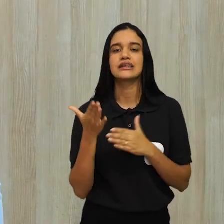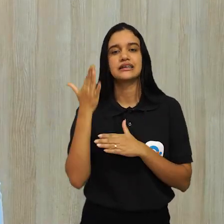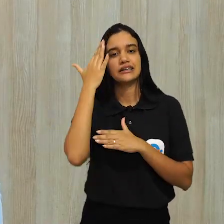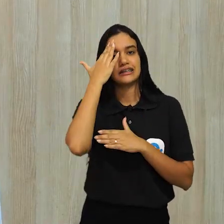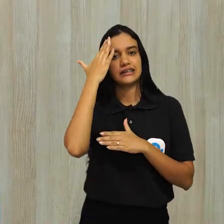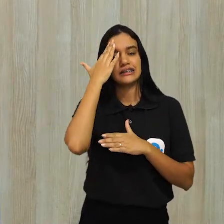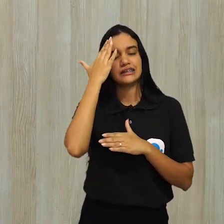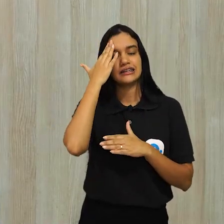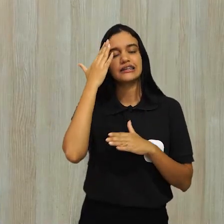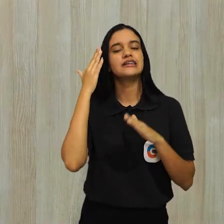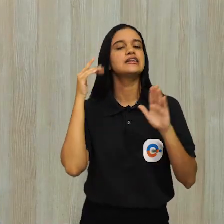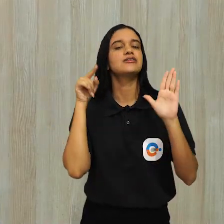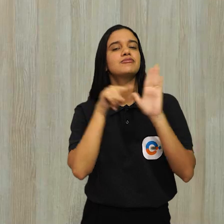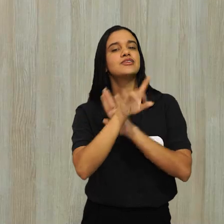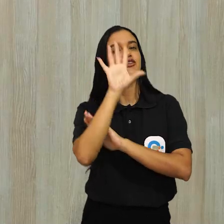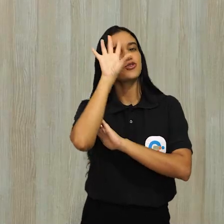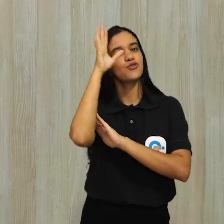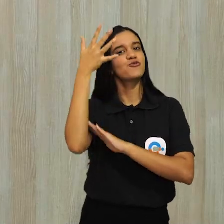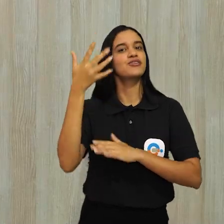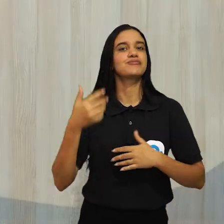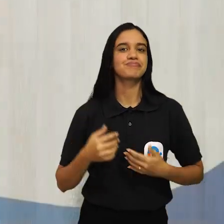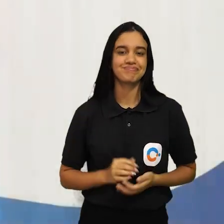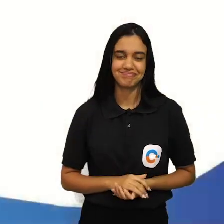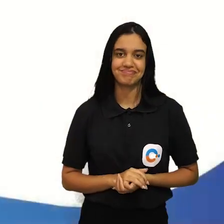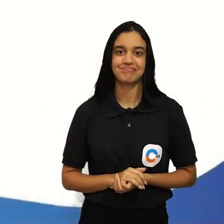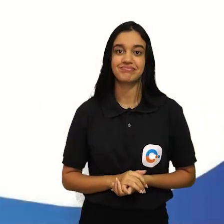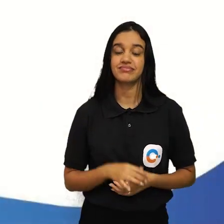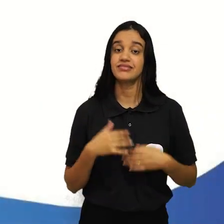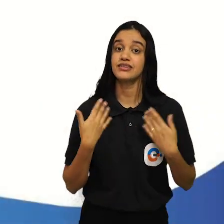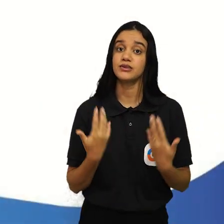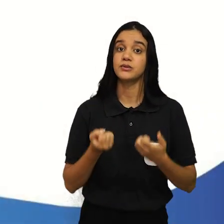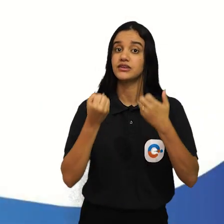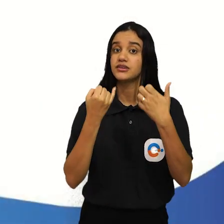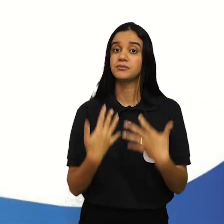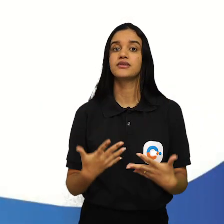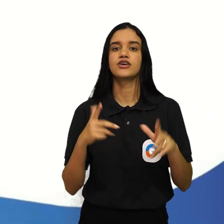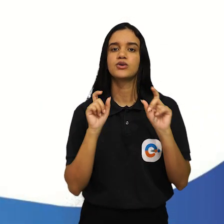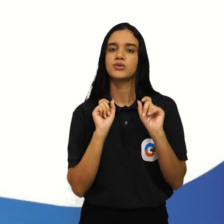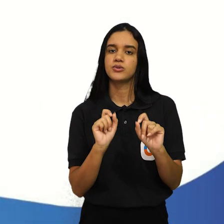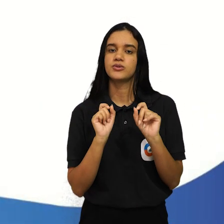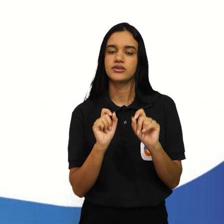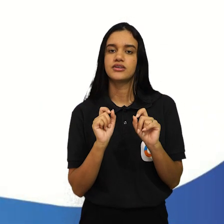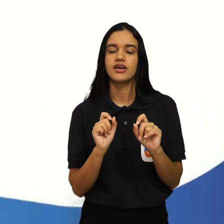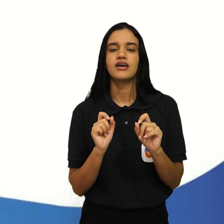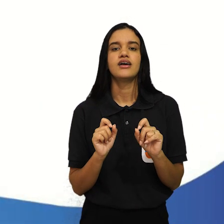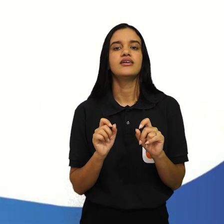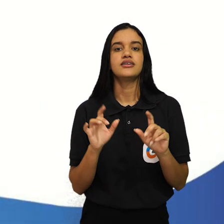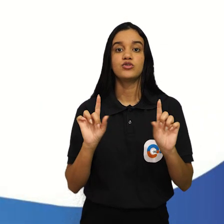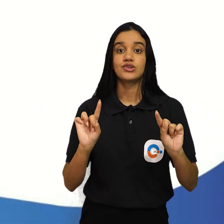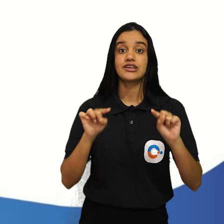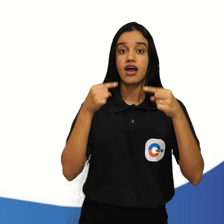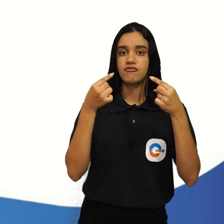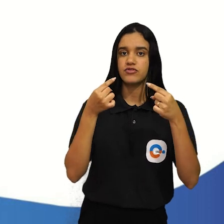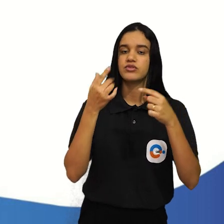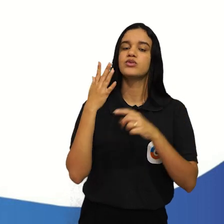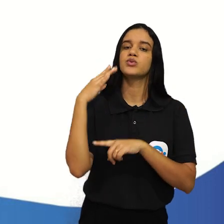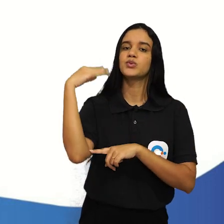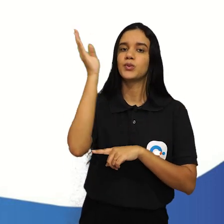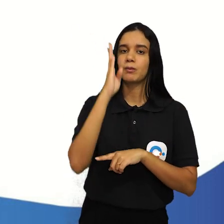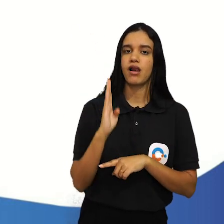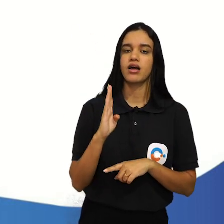entender a questão e resolver. Então bora lá. Ó. A questão fala o seguinte: um dos grandes desafios do Brasil é